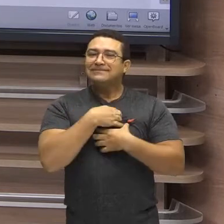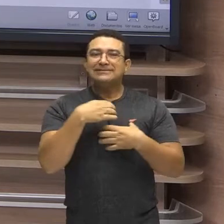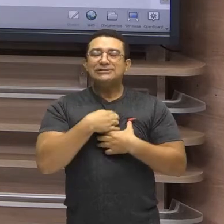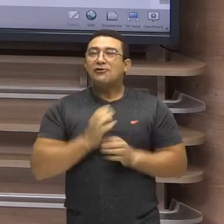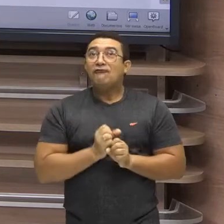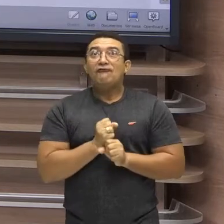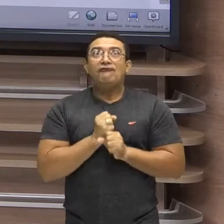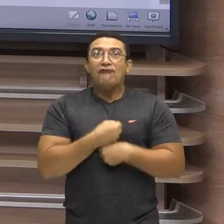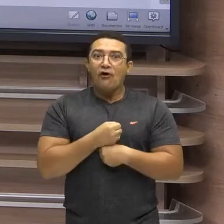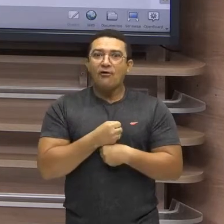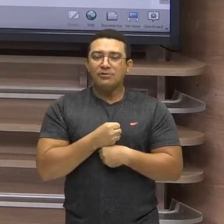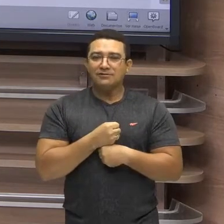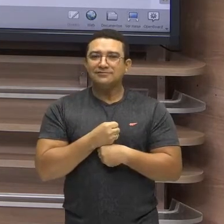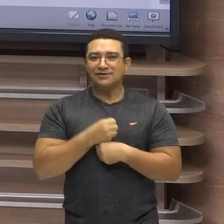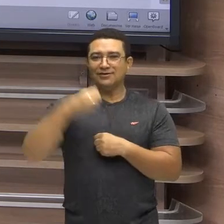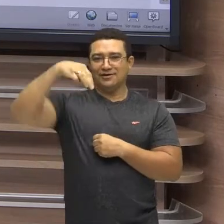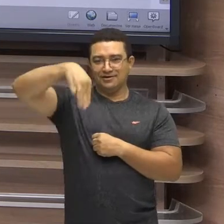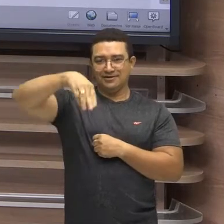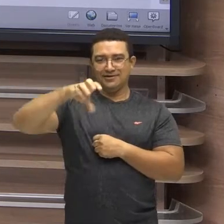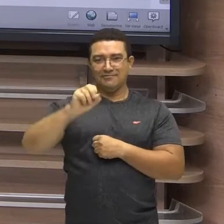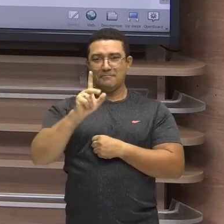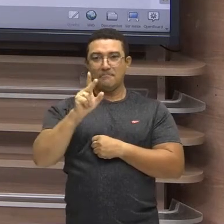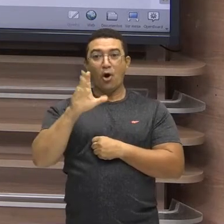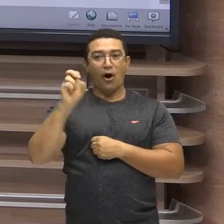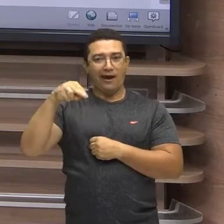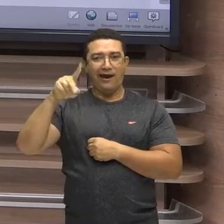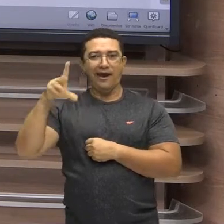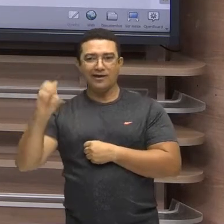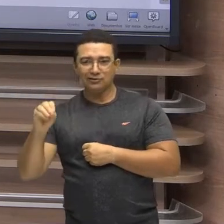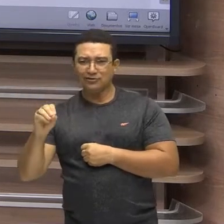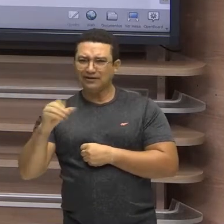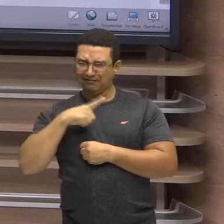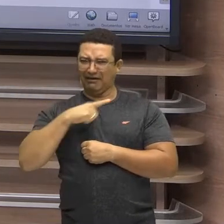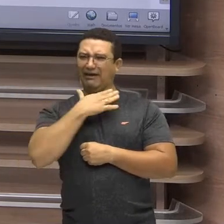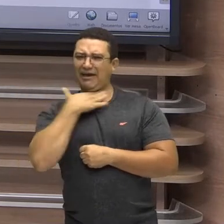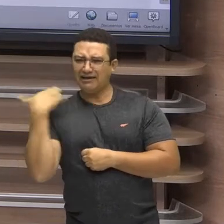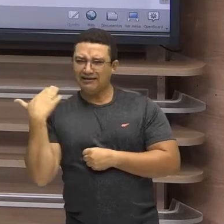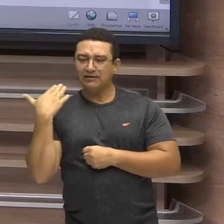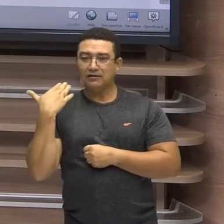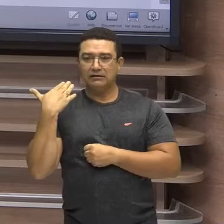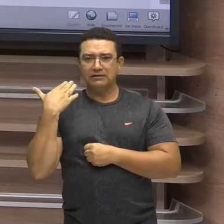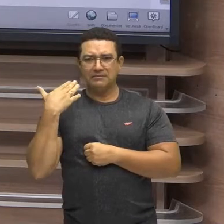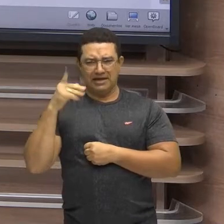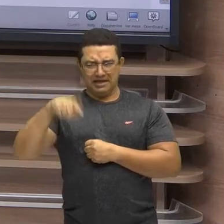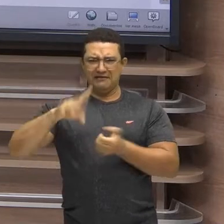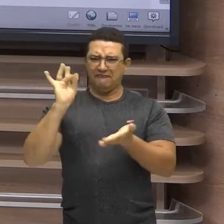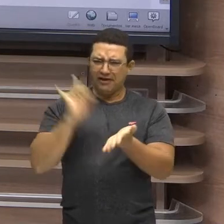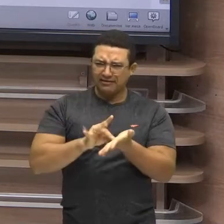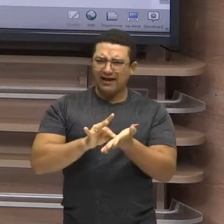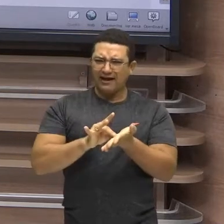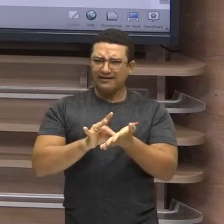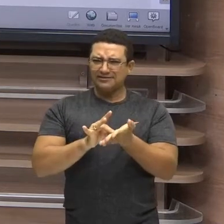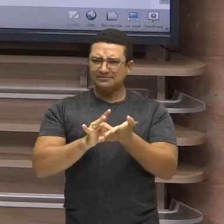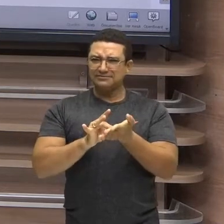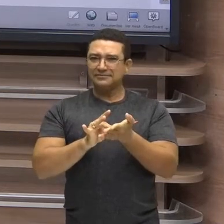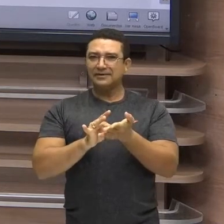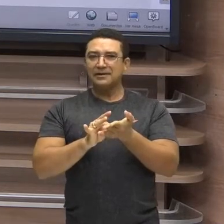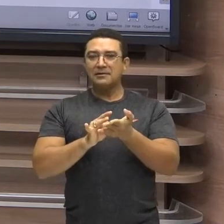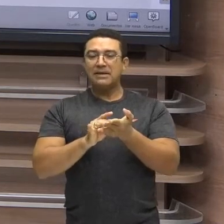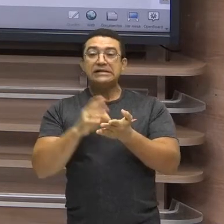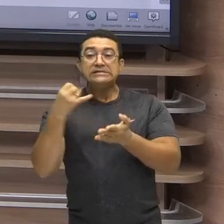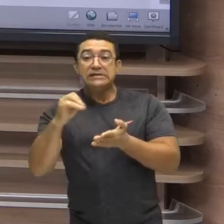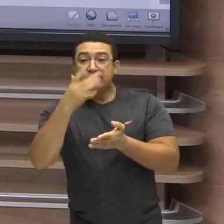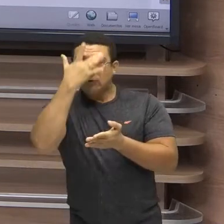estou morrendo de fome. Isso acontece muito, né, no nosso dia a dia. Mas será que se a gente deixar de almoçar